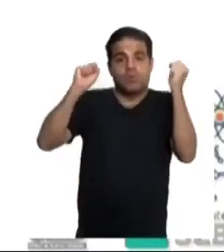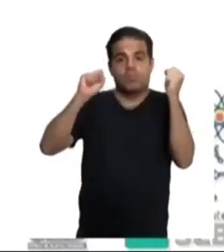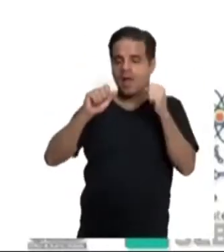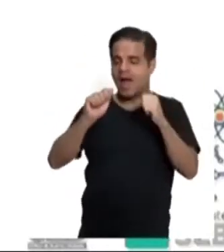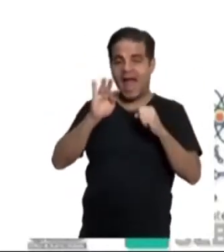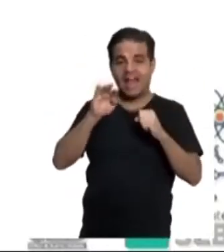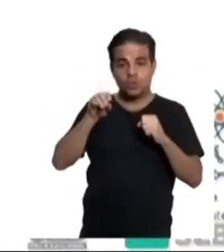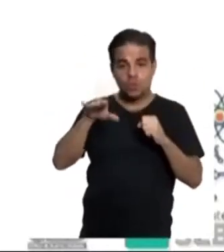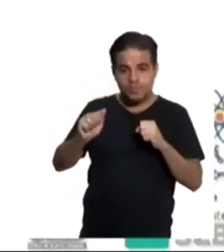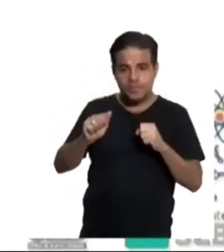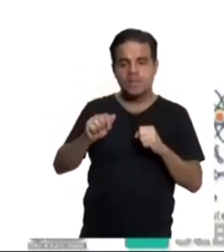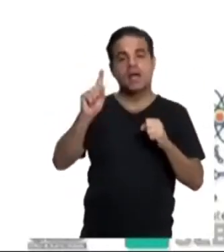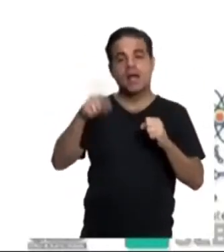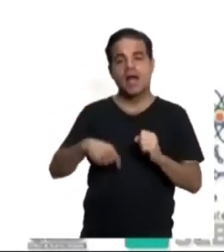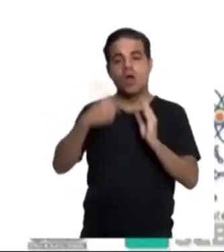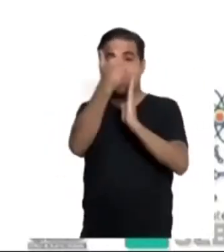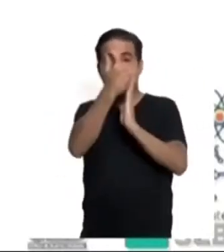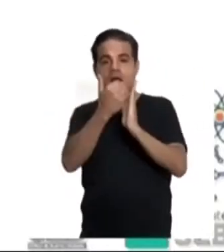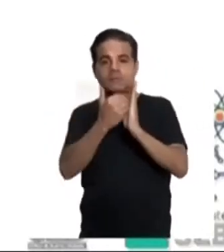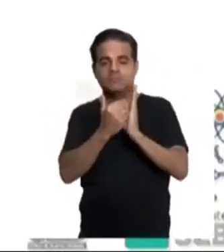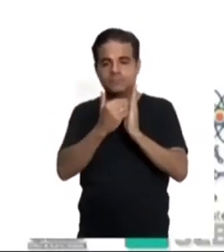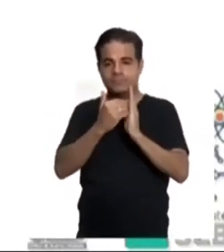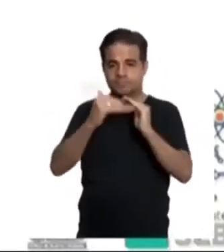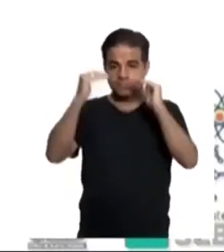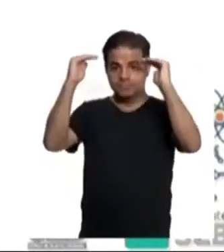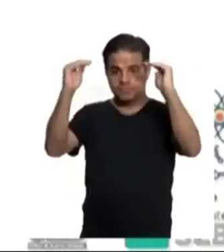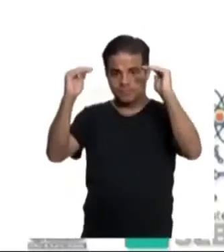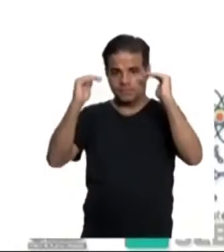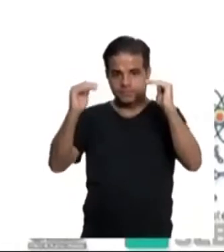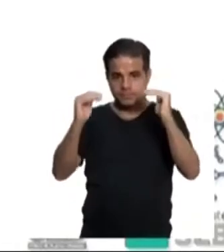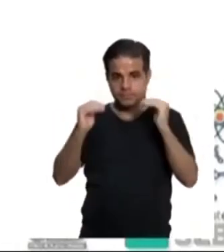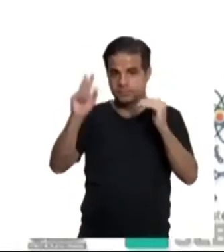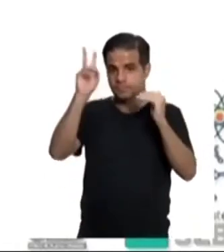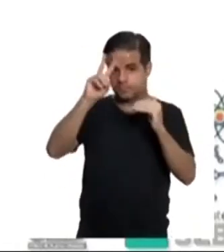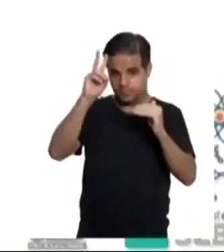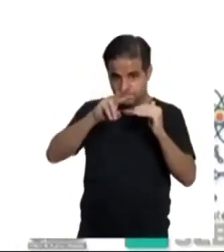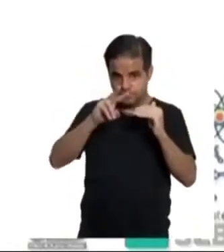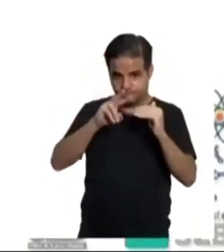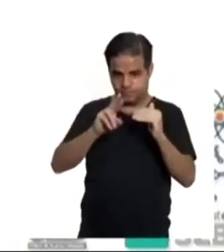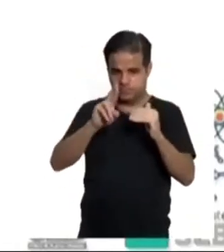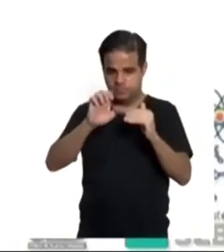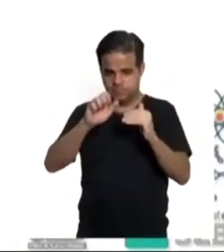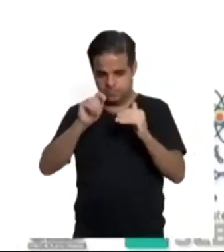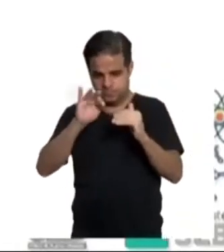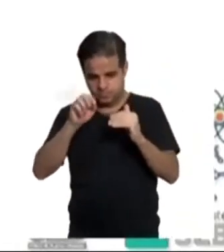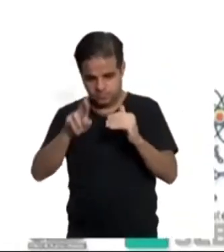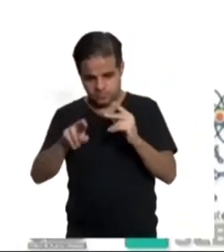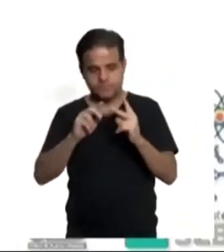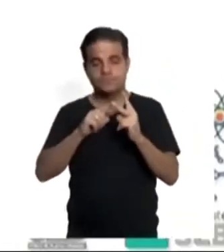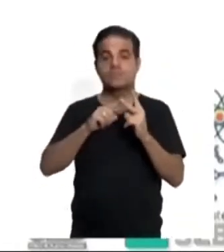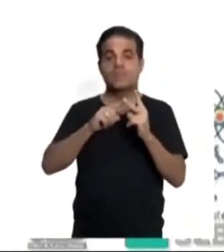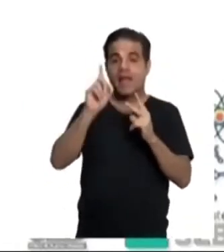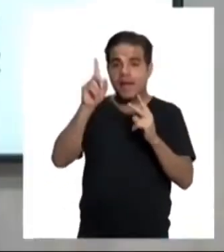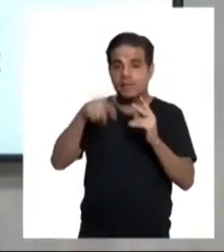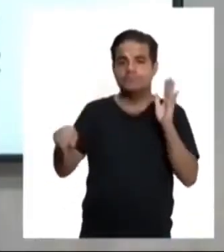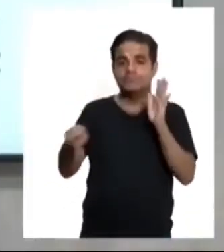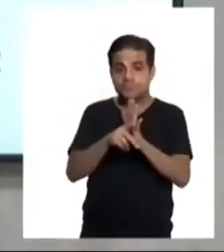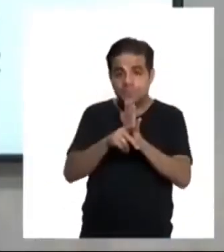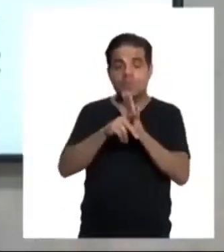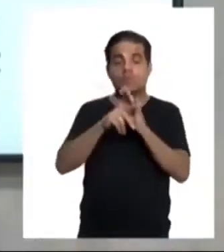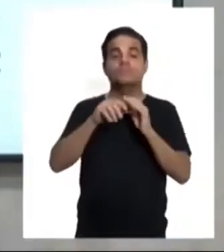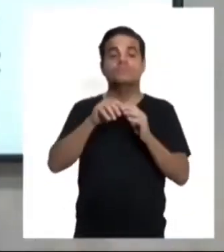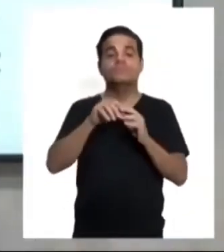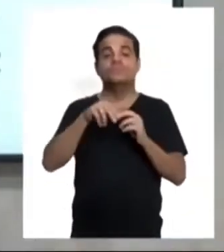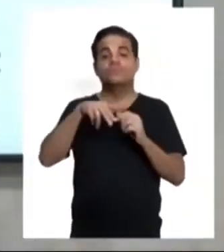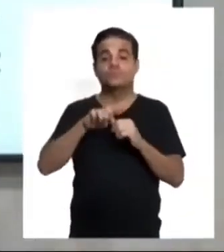em cadeia, certo? Então, lembrar que bomba atômica e reator atômico é fissão nuclear. Não